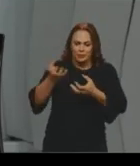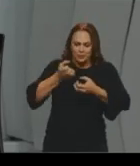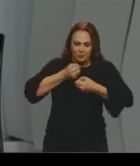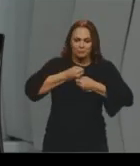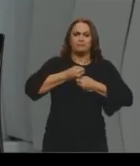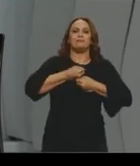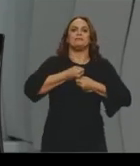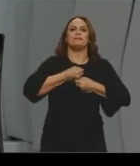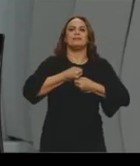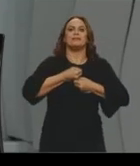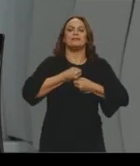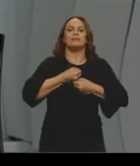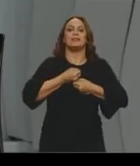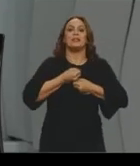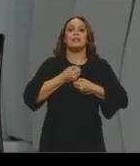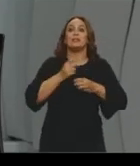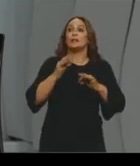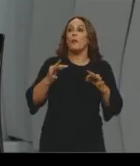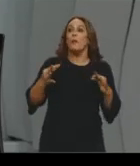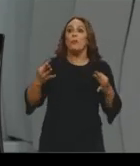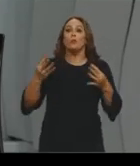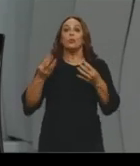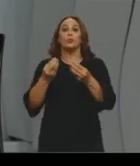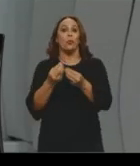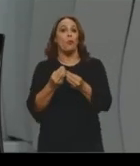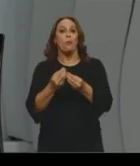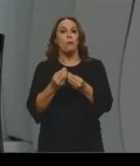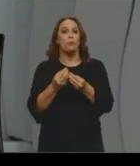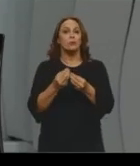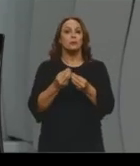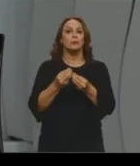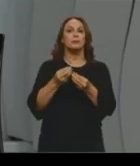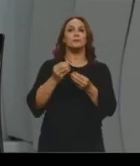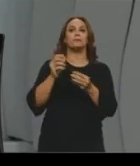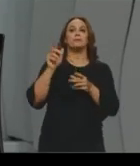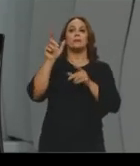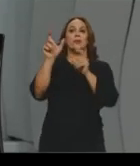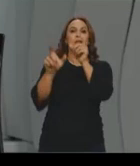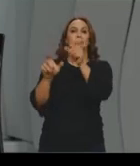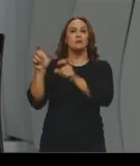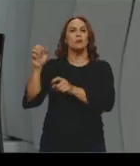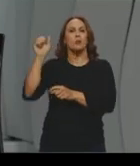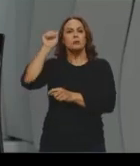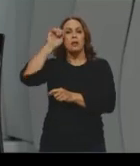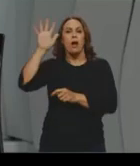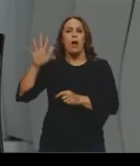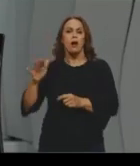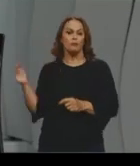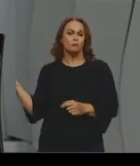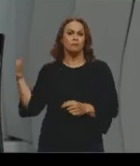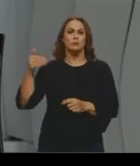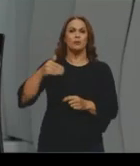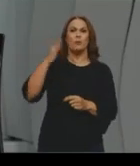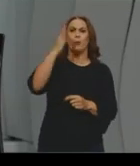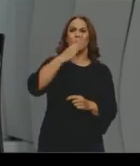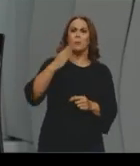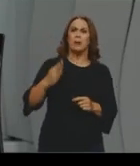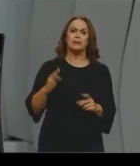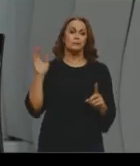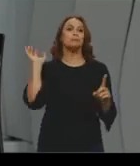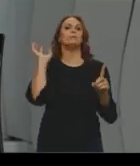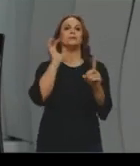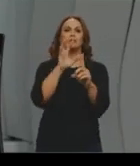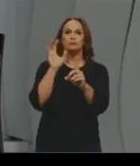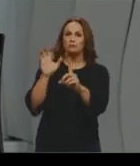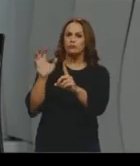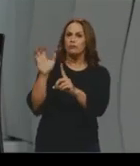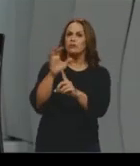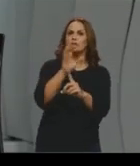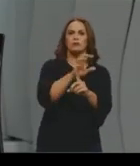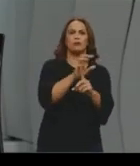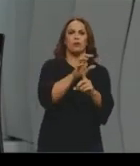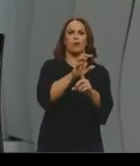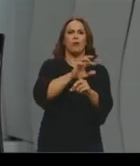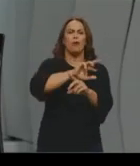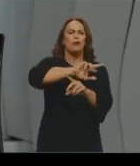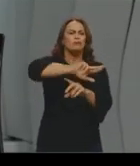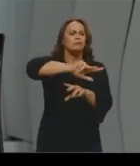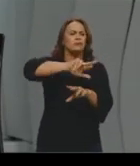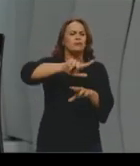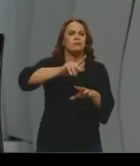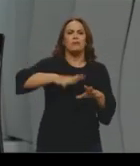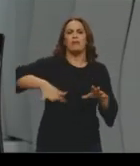eles trouxeram, né, na verdade, que está presente aqui com a gente, marca muito a nossa vida, seja aí no campo cultural, né, seja